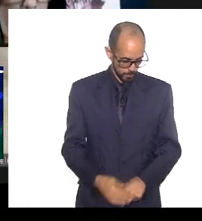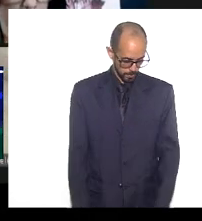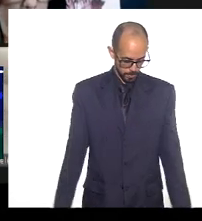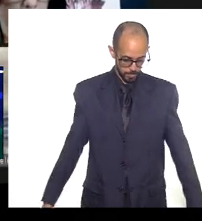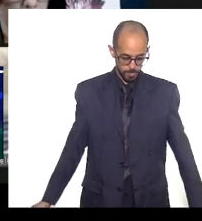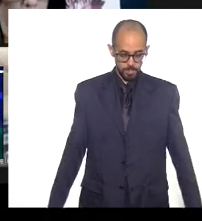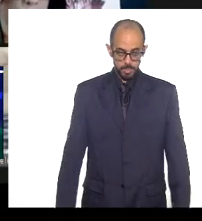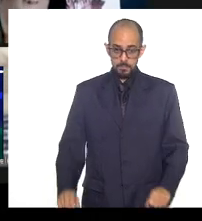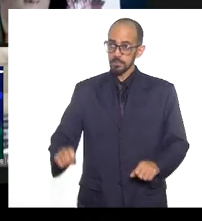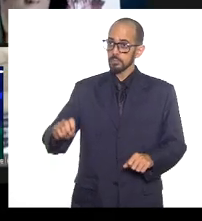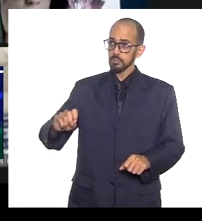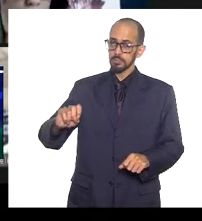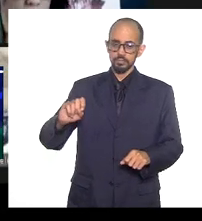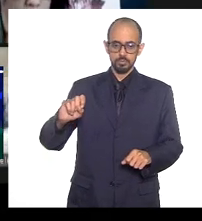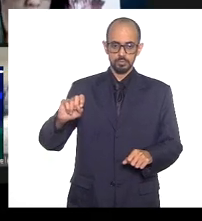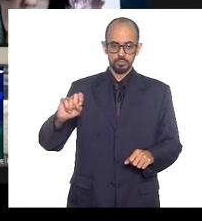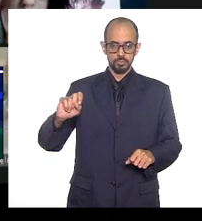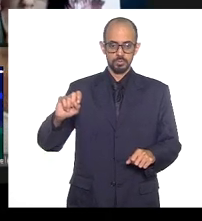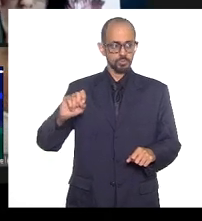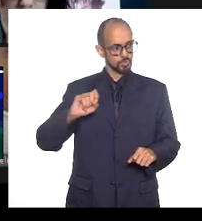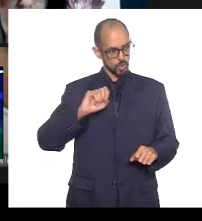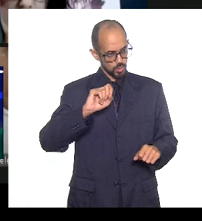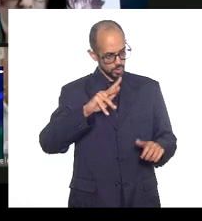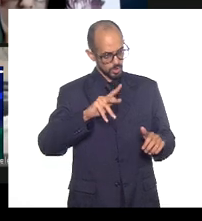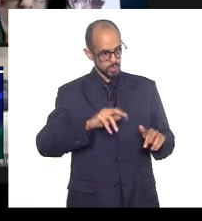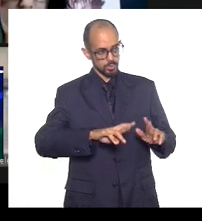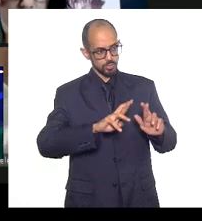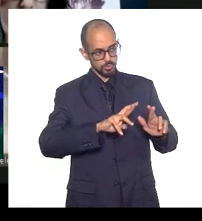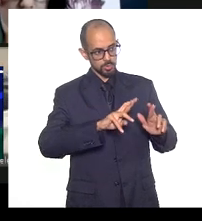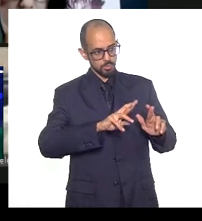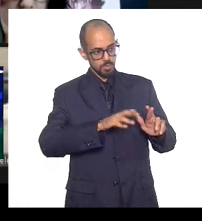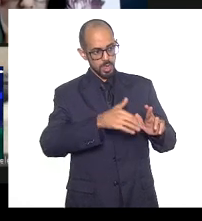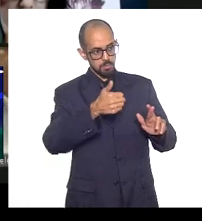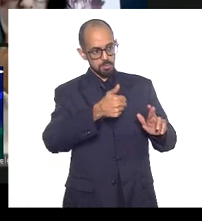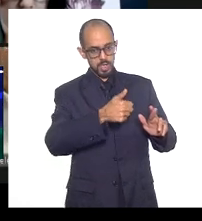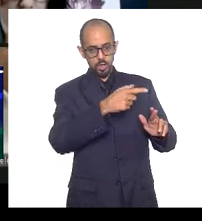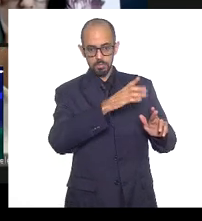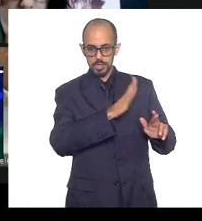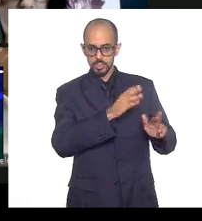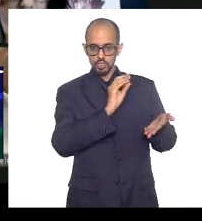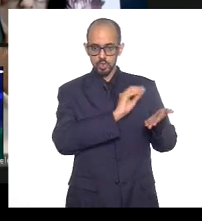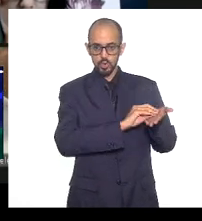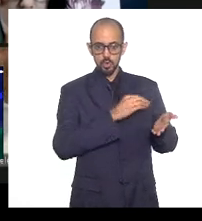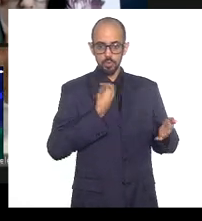para que possa melhorar mas ele já deu presença tá Marcos